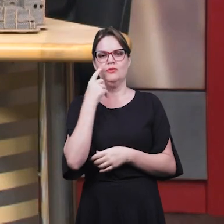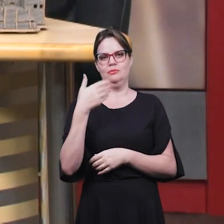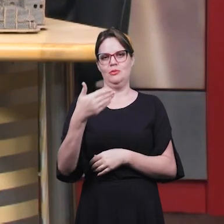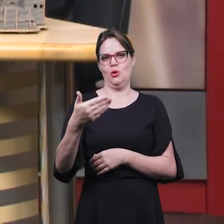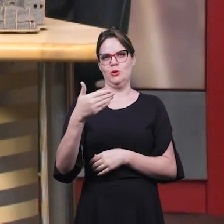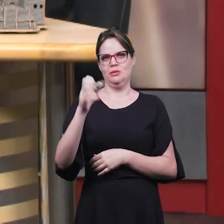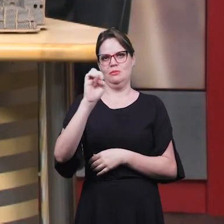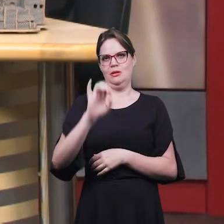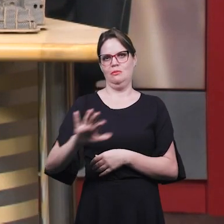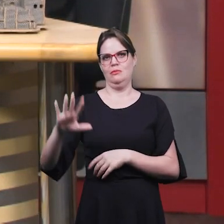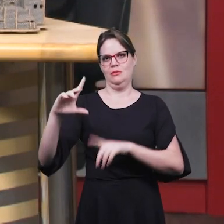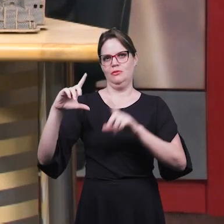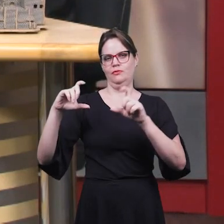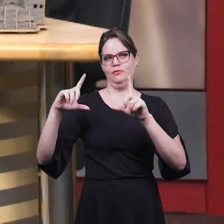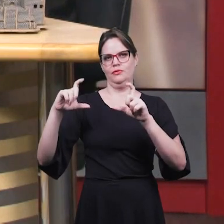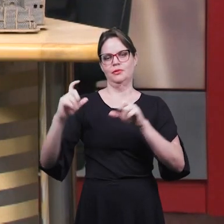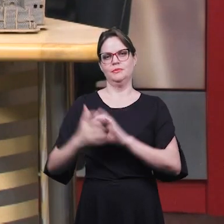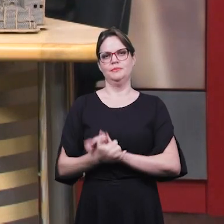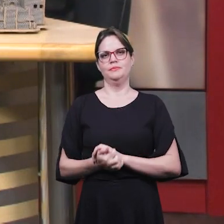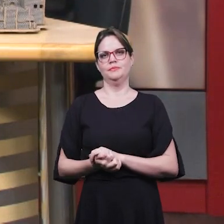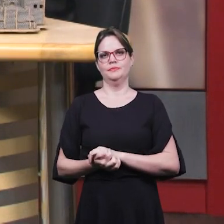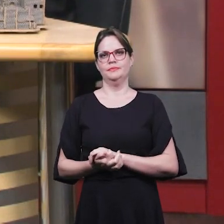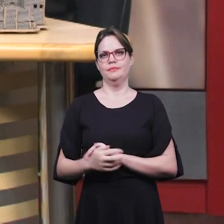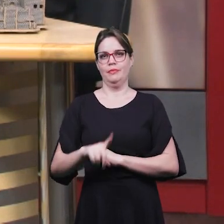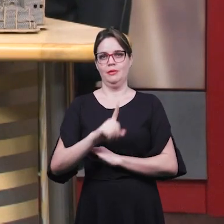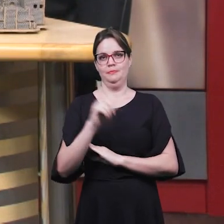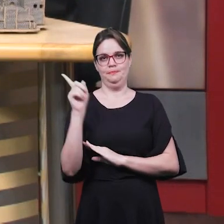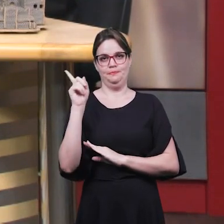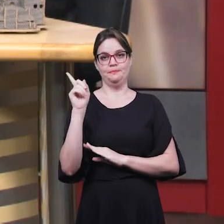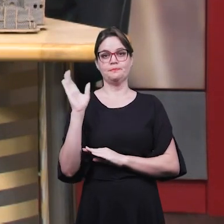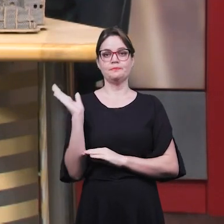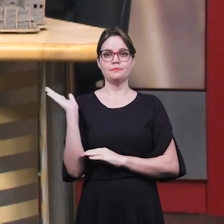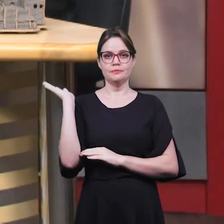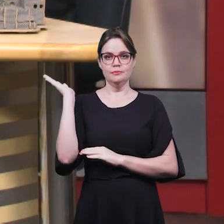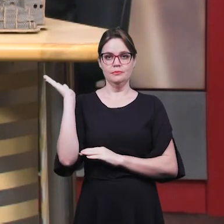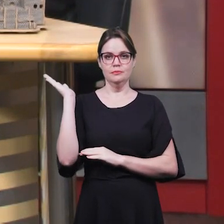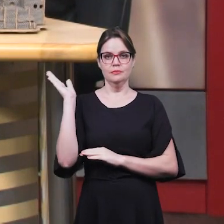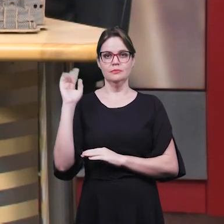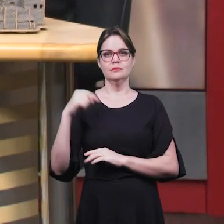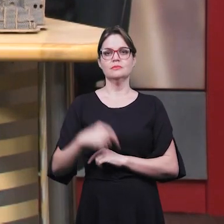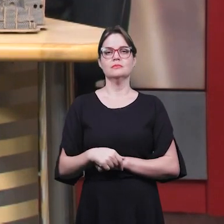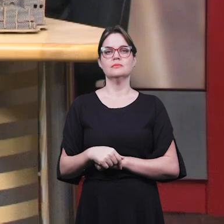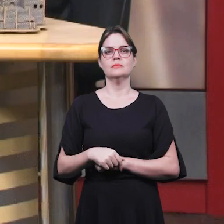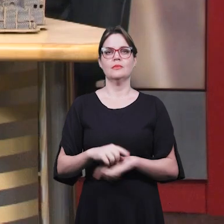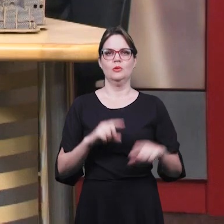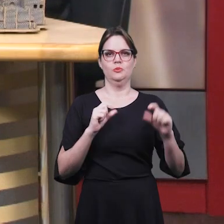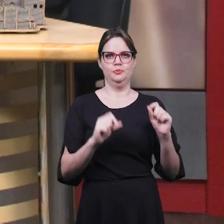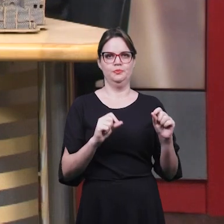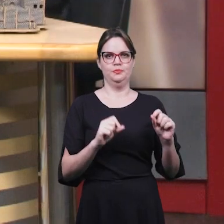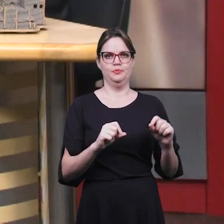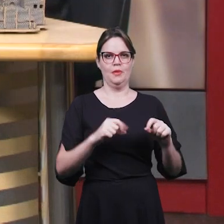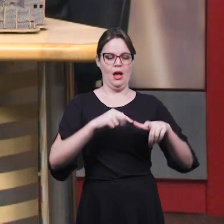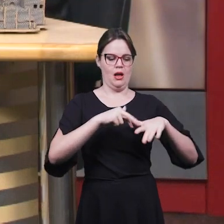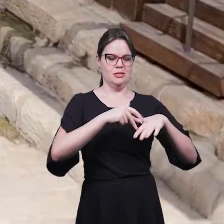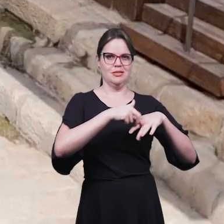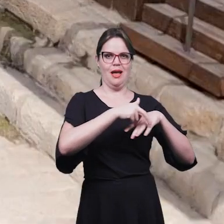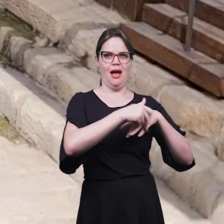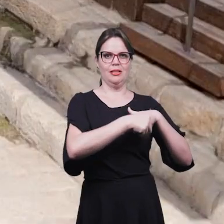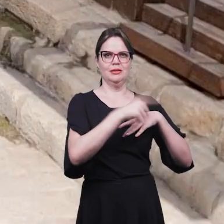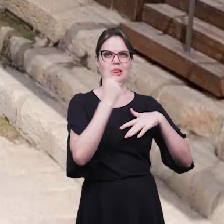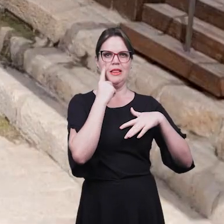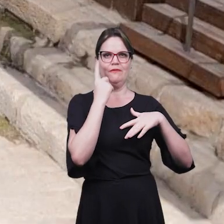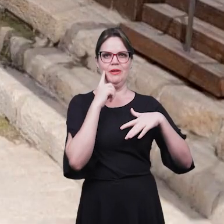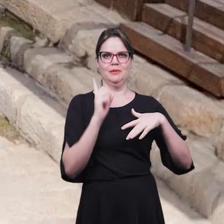seguinte do tanque de Siloé. Olha só. Essa escadaria aqui, e tem